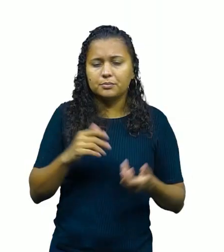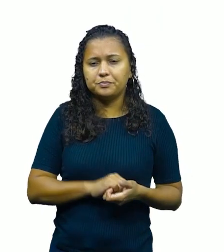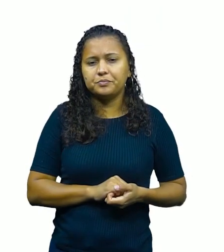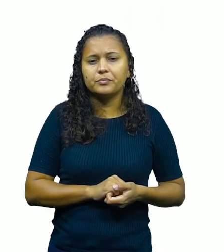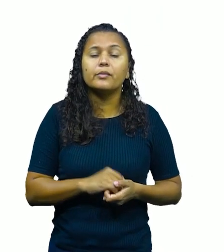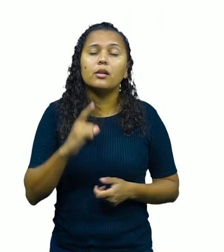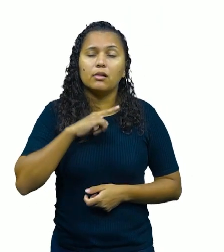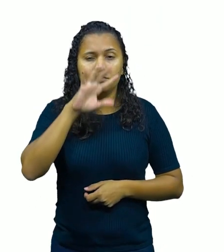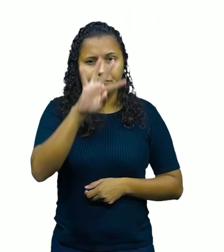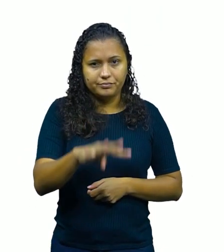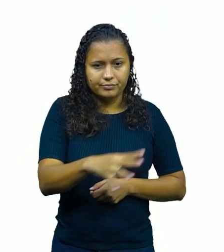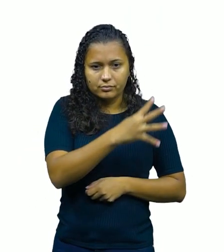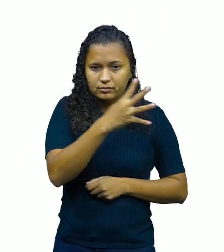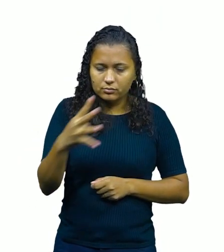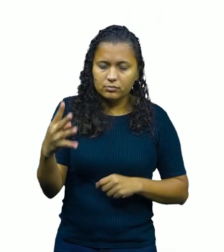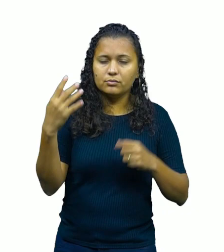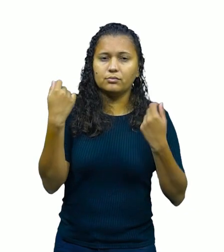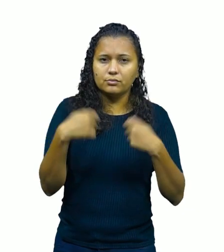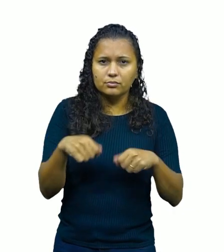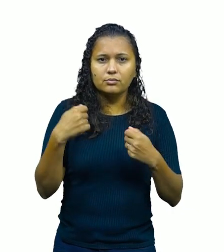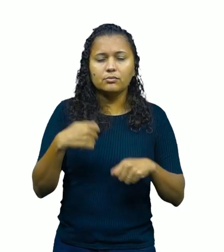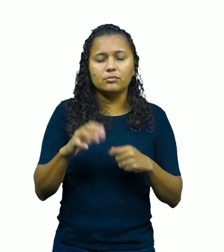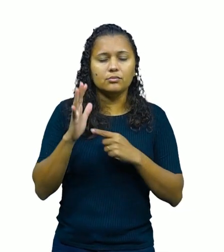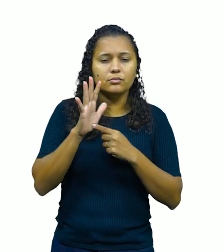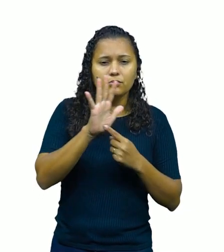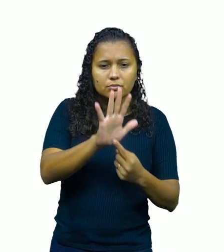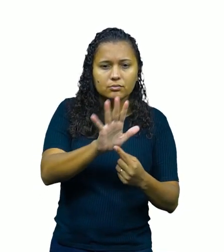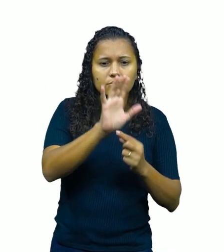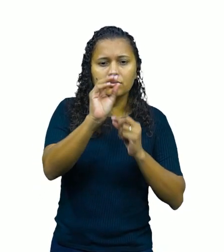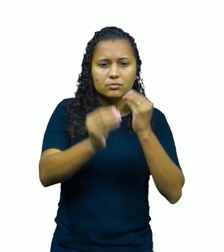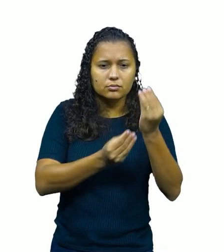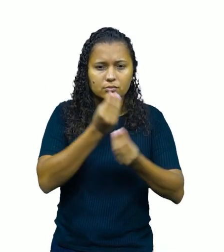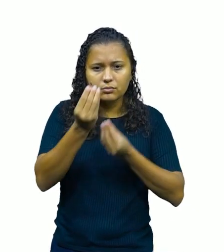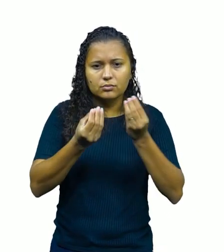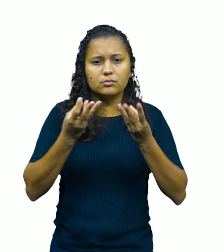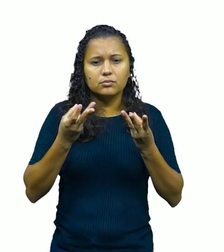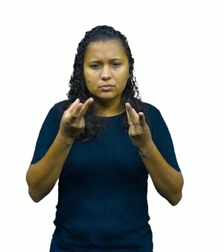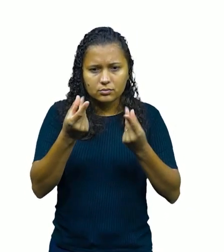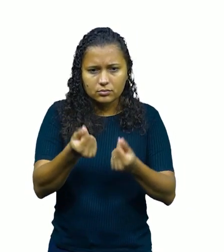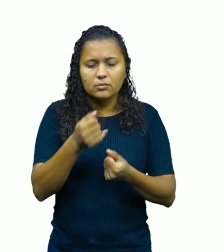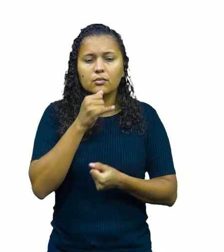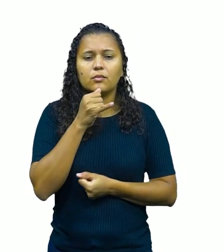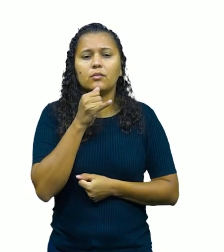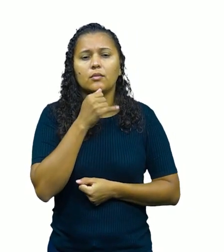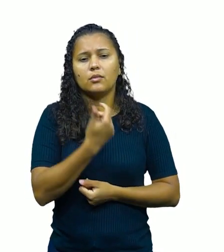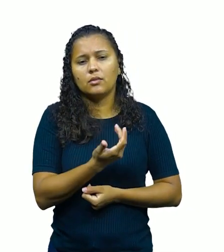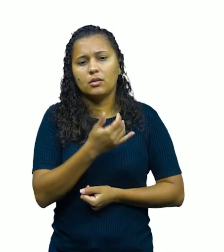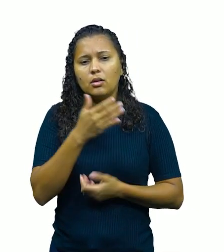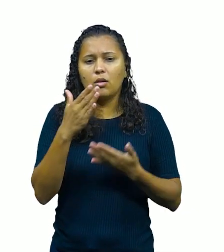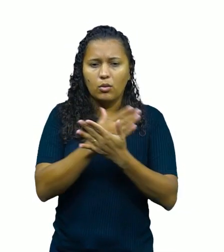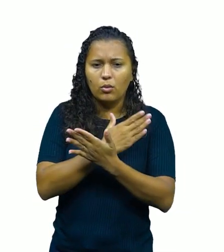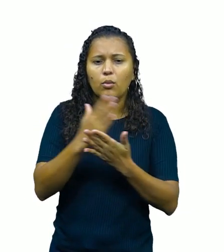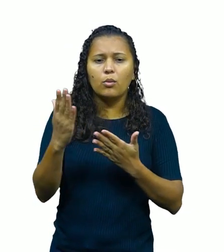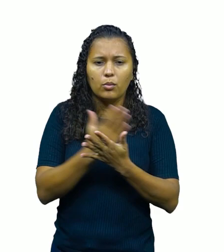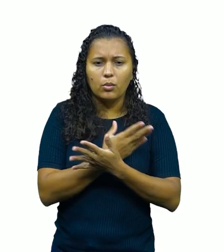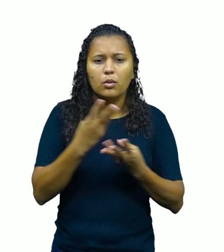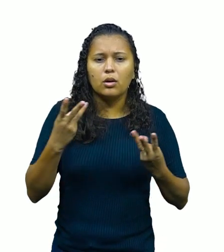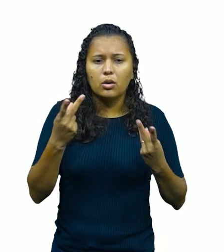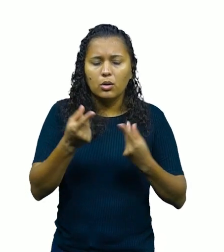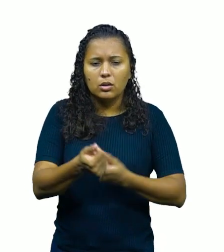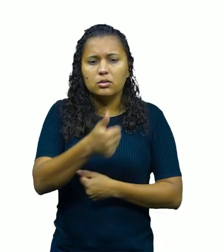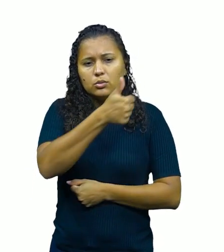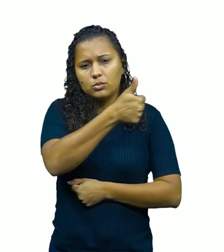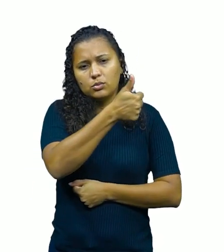refinados. Aqui a gente tem uma tabela que mostra essa dimensão, né, da qualidade. Então, por exemplo, vamos falar de algumas aqui.